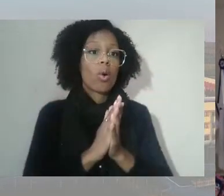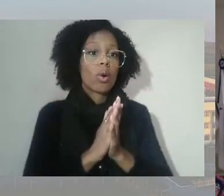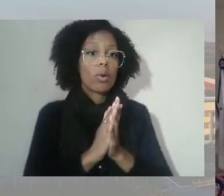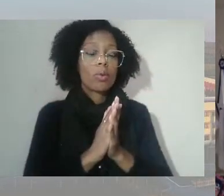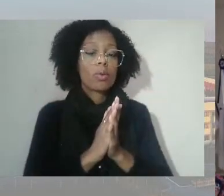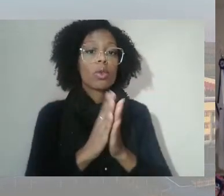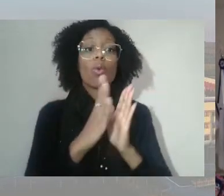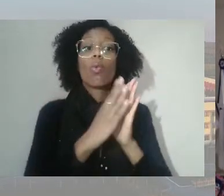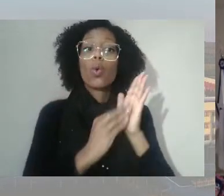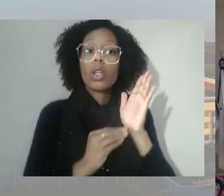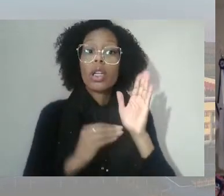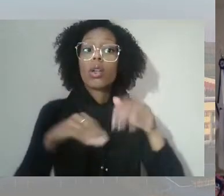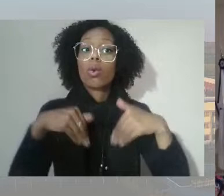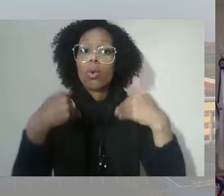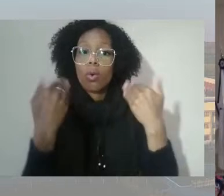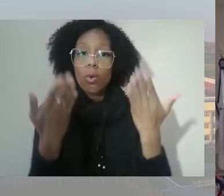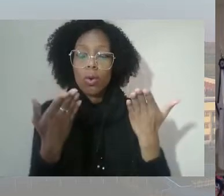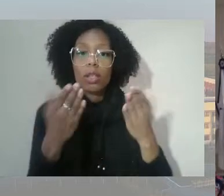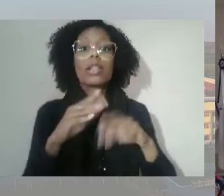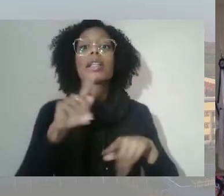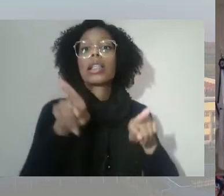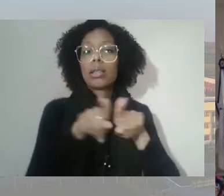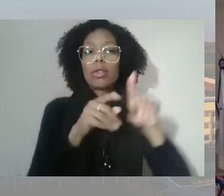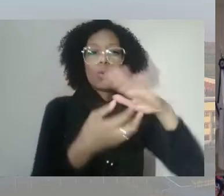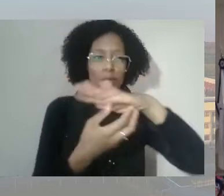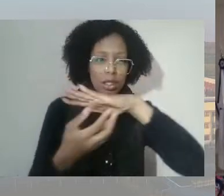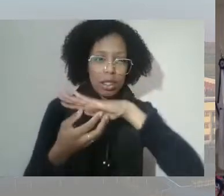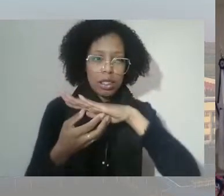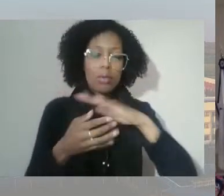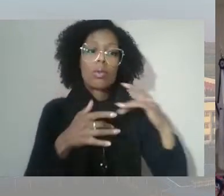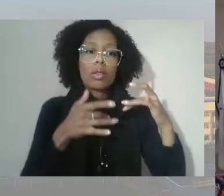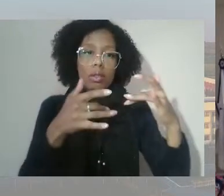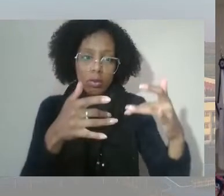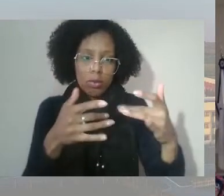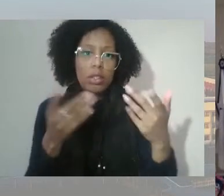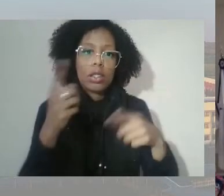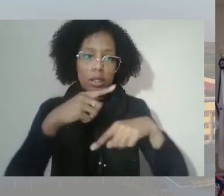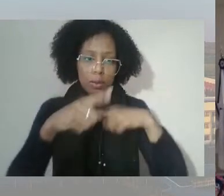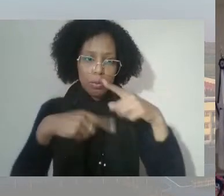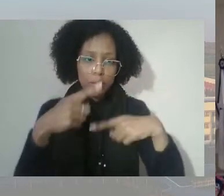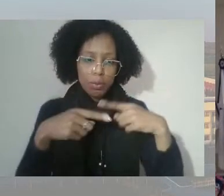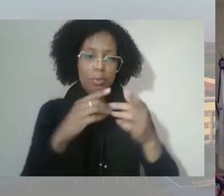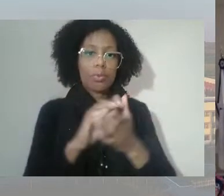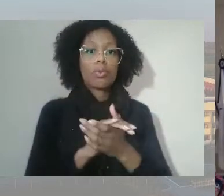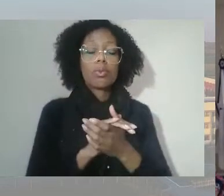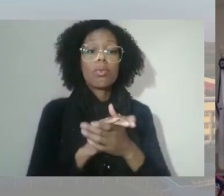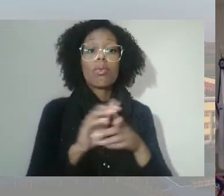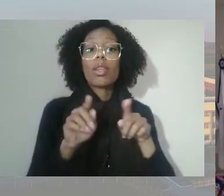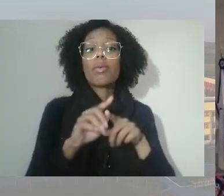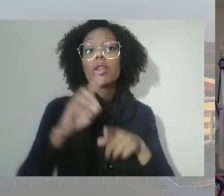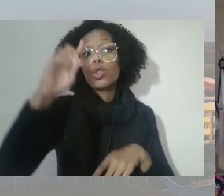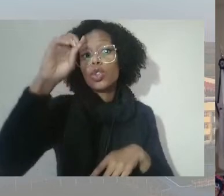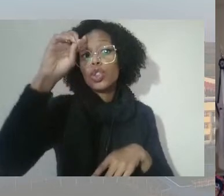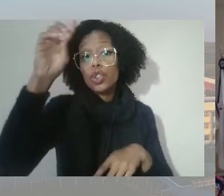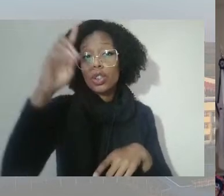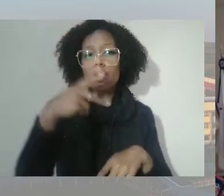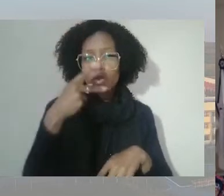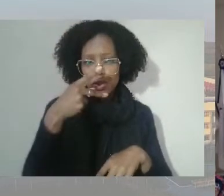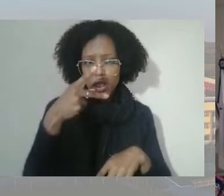se candidatassem aí, né, e que a gente delibere aqui. Como indicação da data, só para